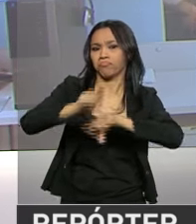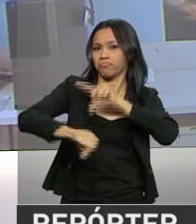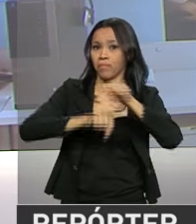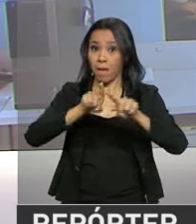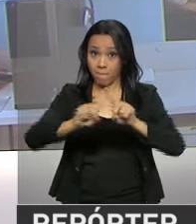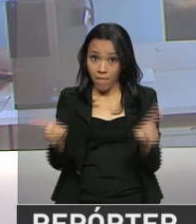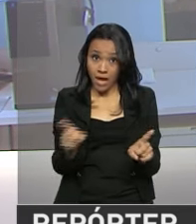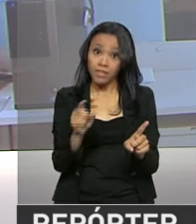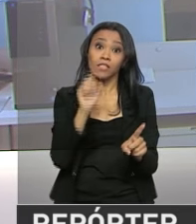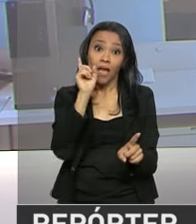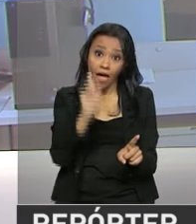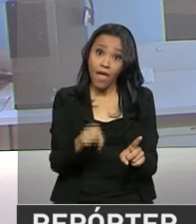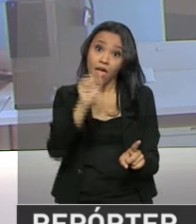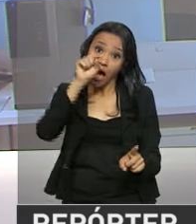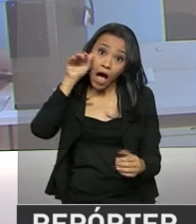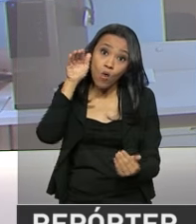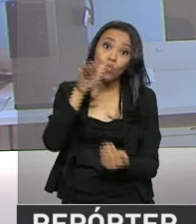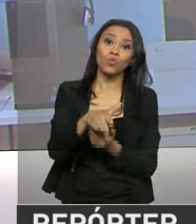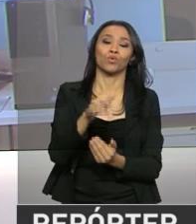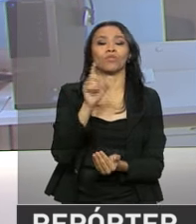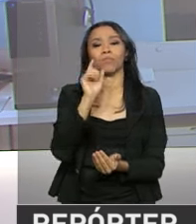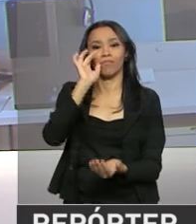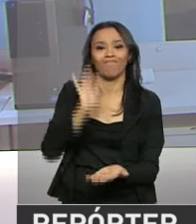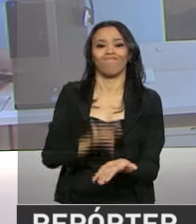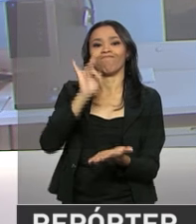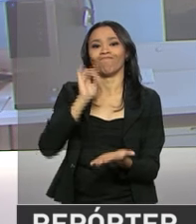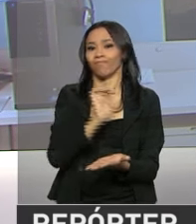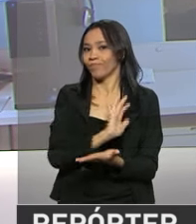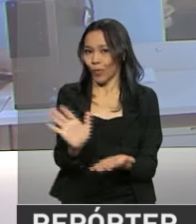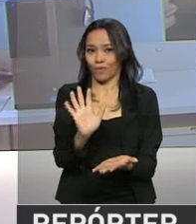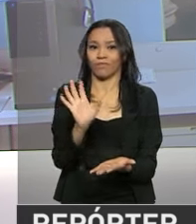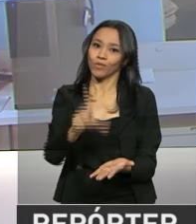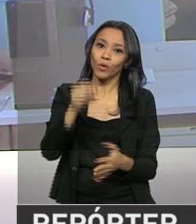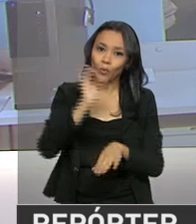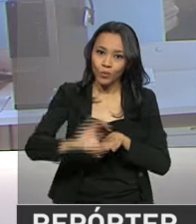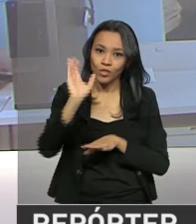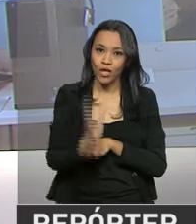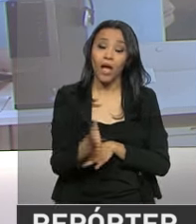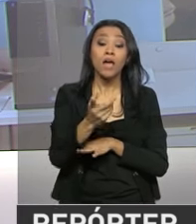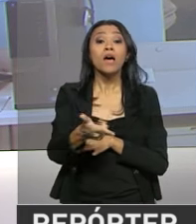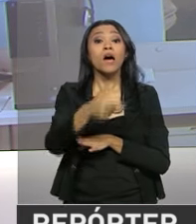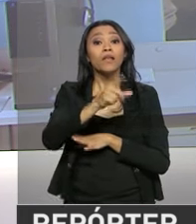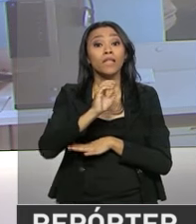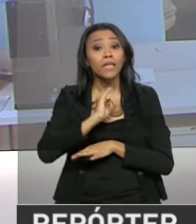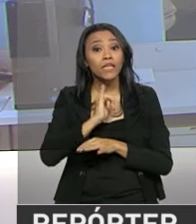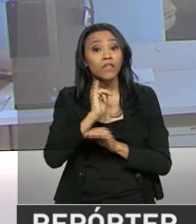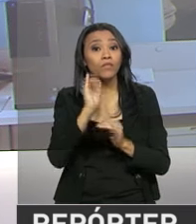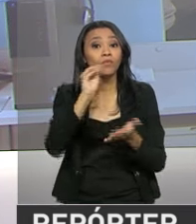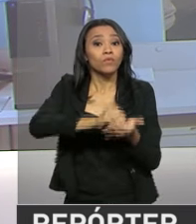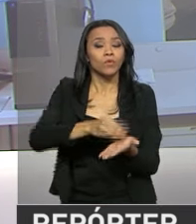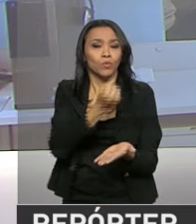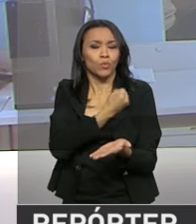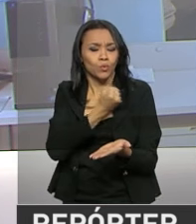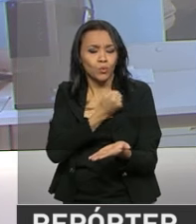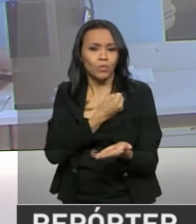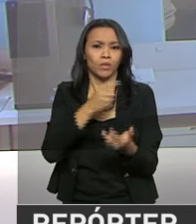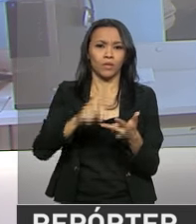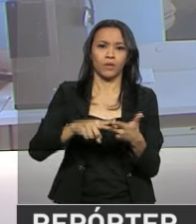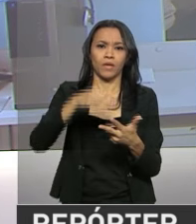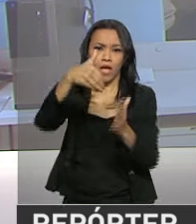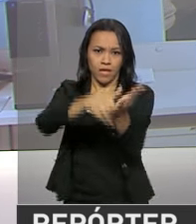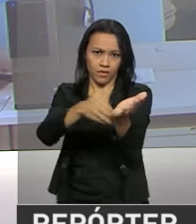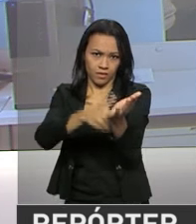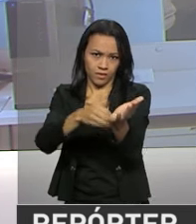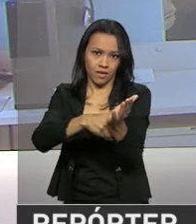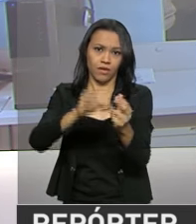considerada válida apenas a última confirmada. Ao se inscrever, o candidato tem que informar o número e a senha do Enem de